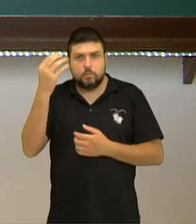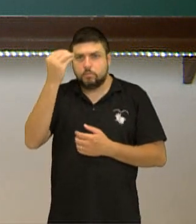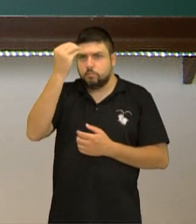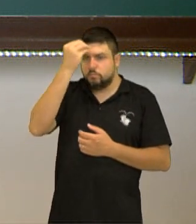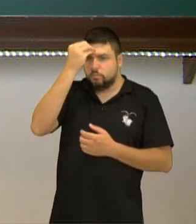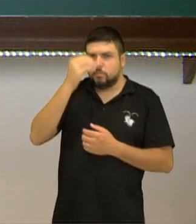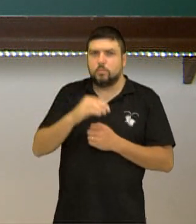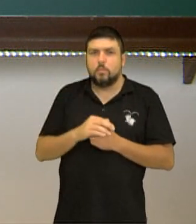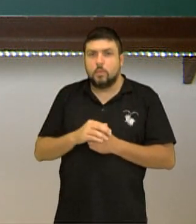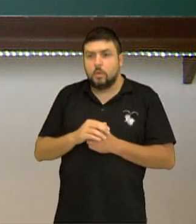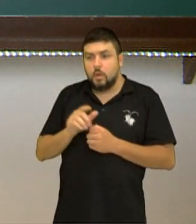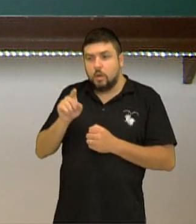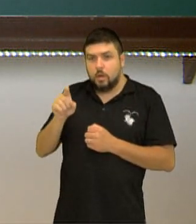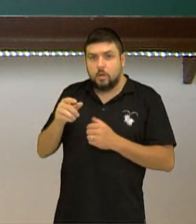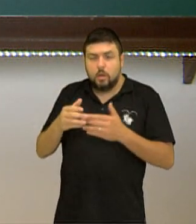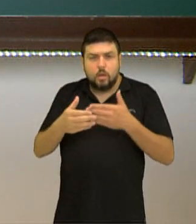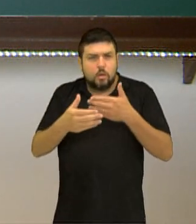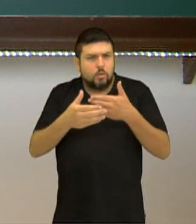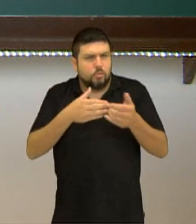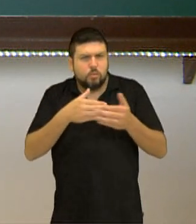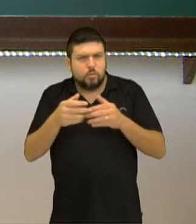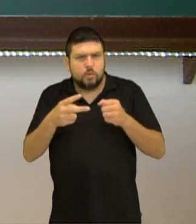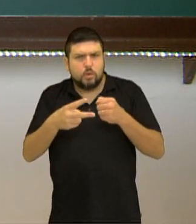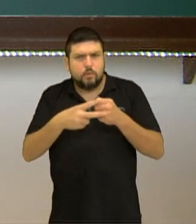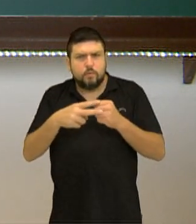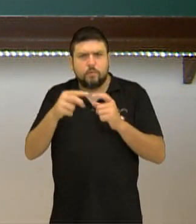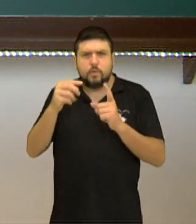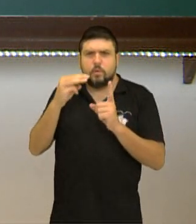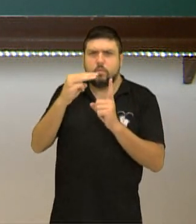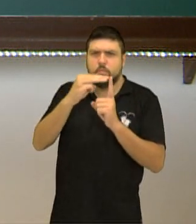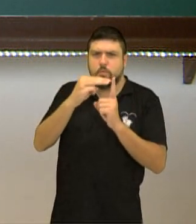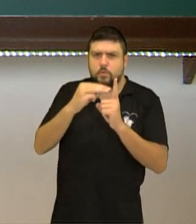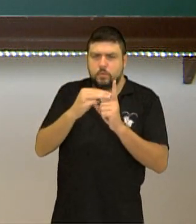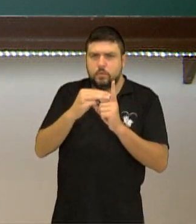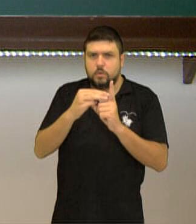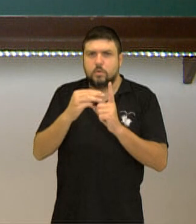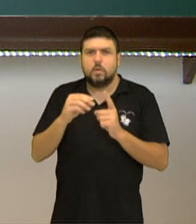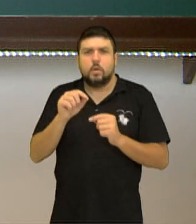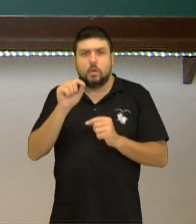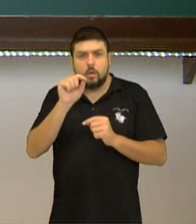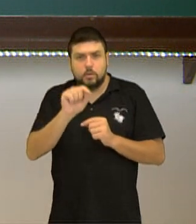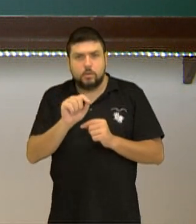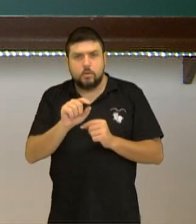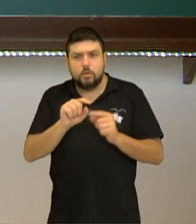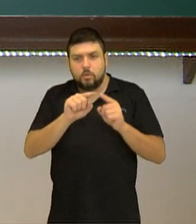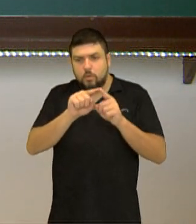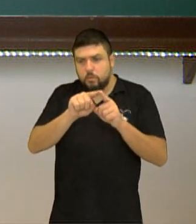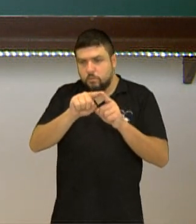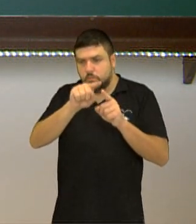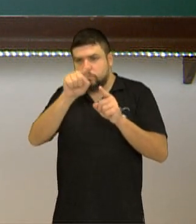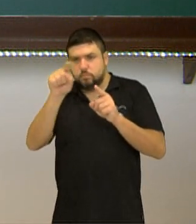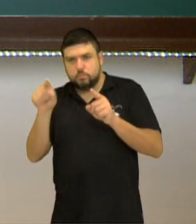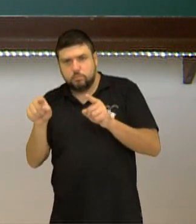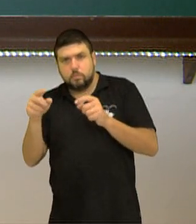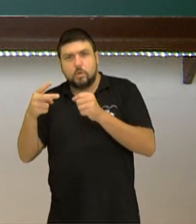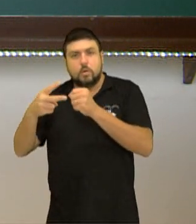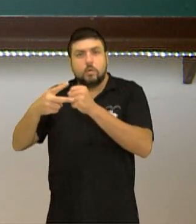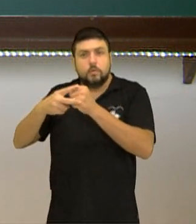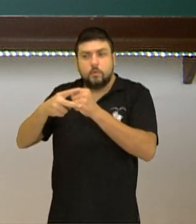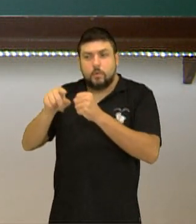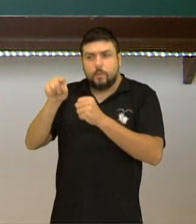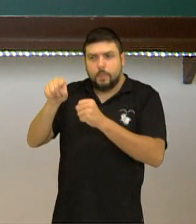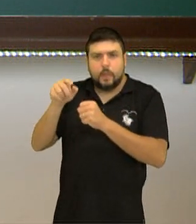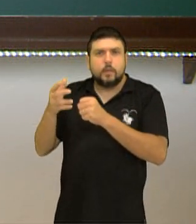Seja qual for o verbo modal que você for utilizar, você utiliza o verbo modal. O verbo que vier depois dele tem que ser um verbo na